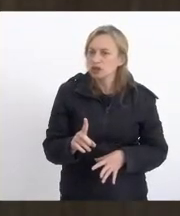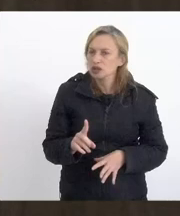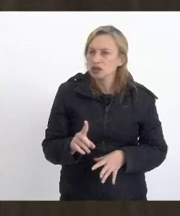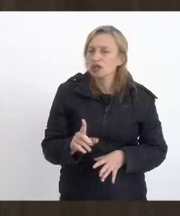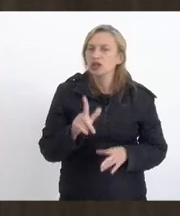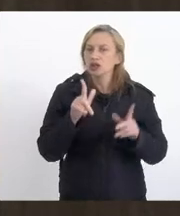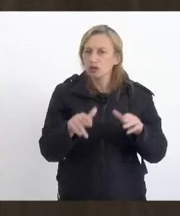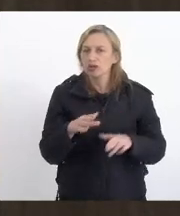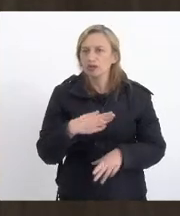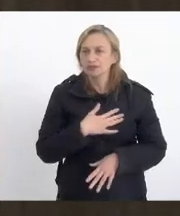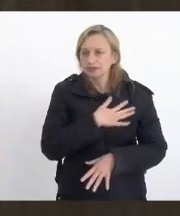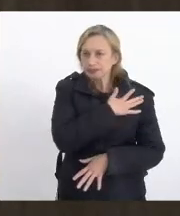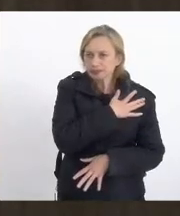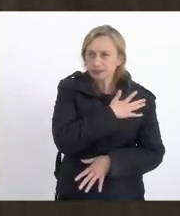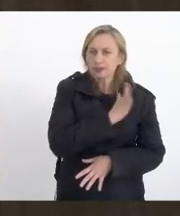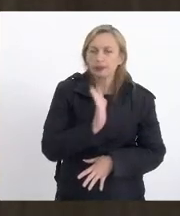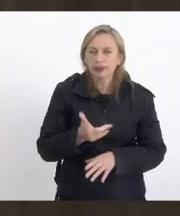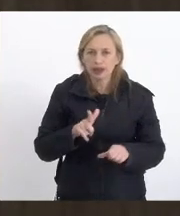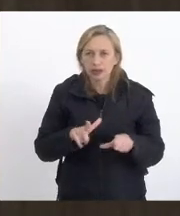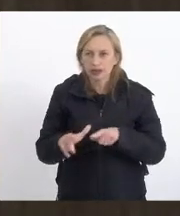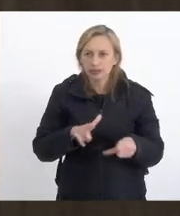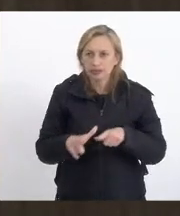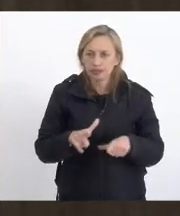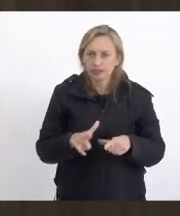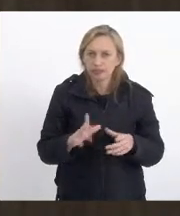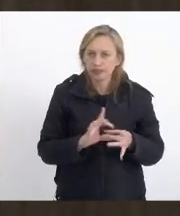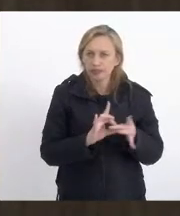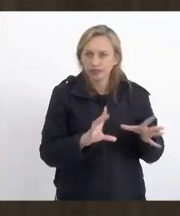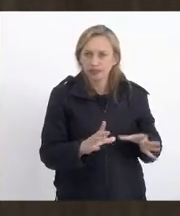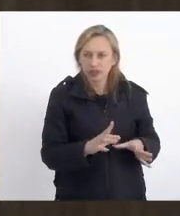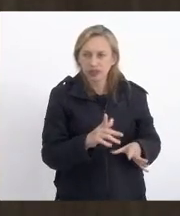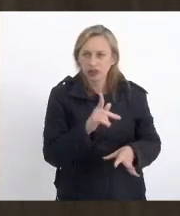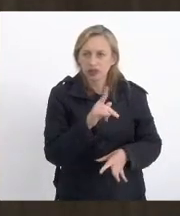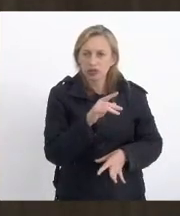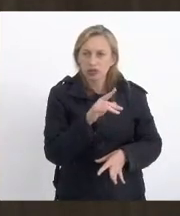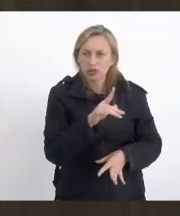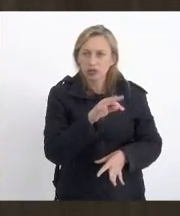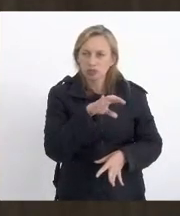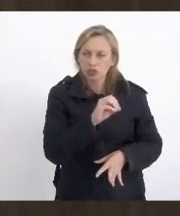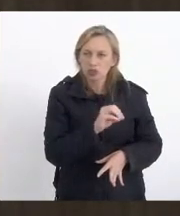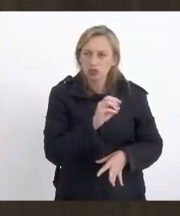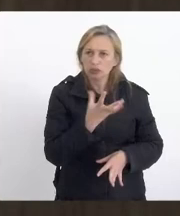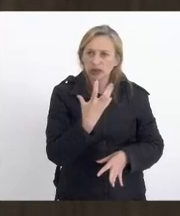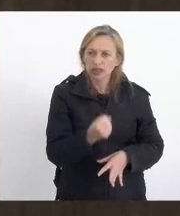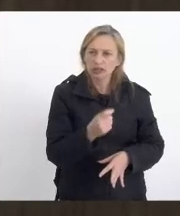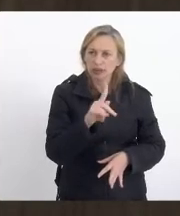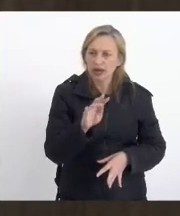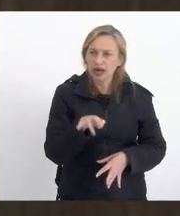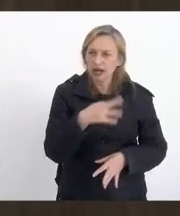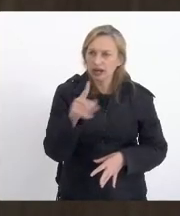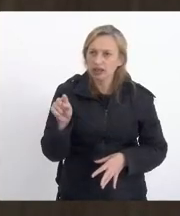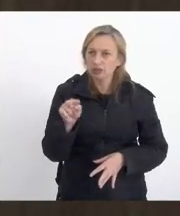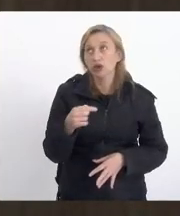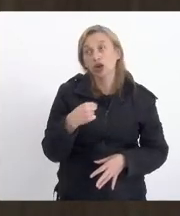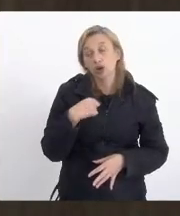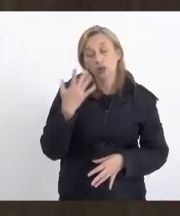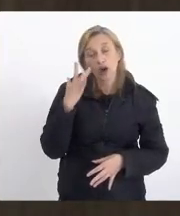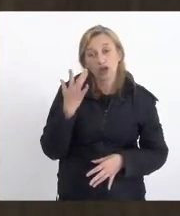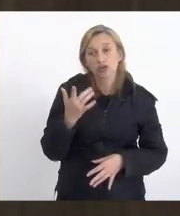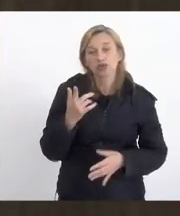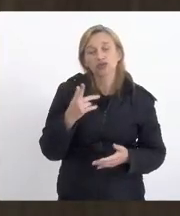o militar que já está na atividade, abrir mão do posto acima para receber a GRAM, eu considero isso